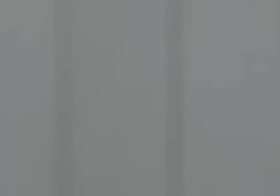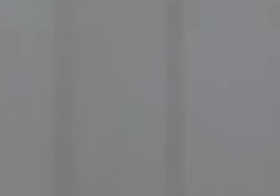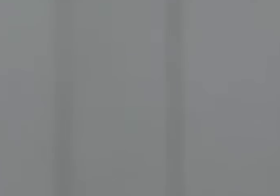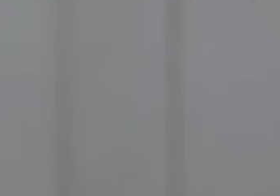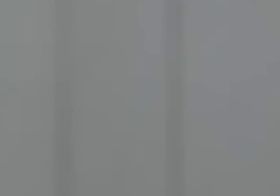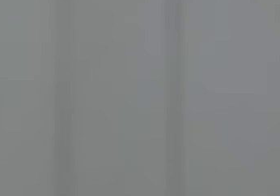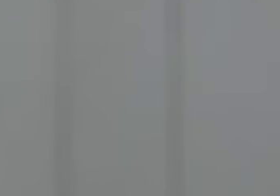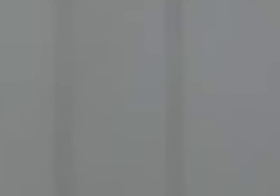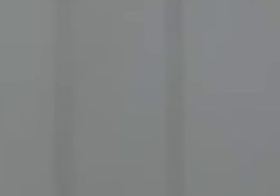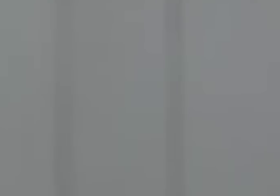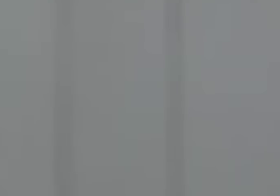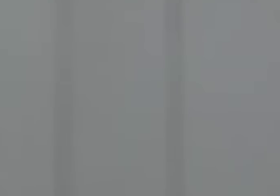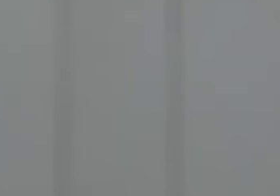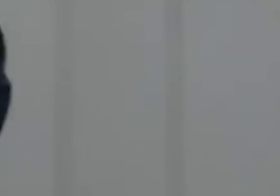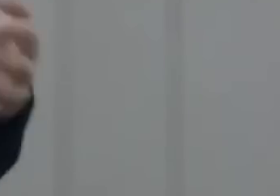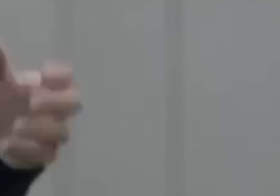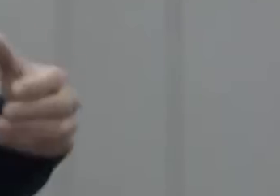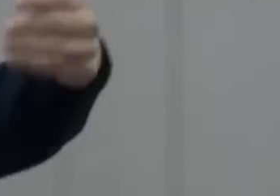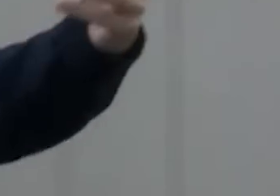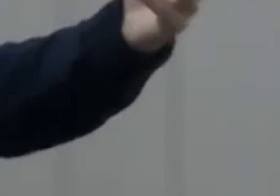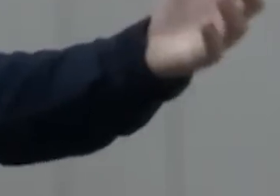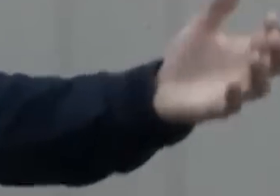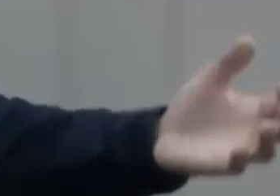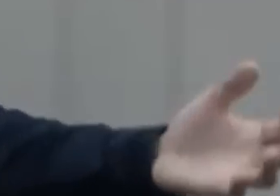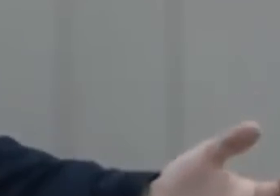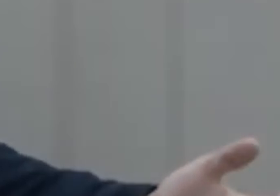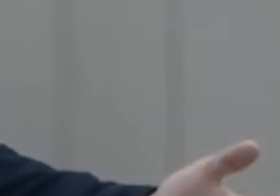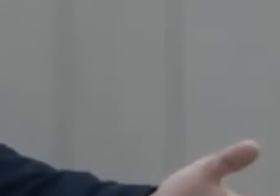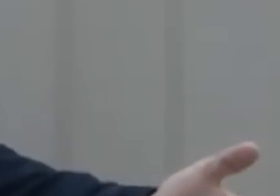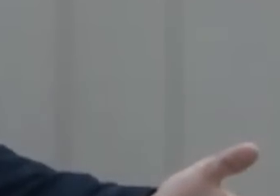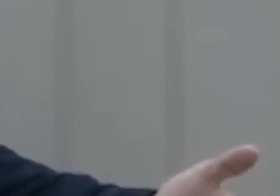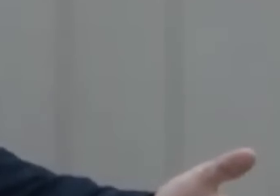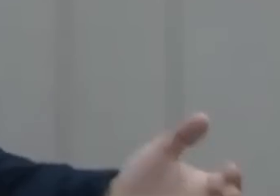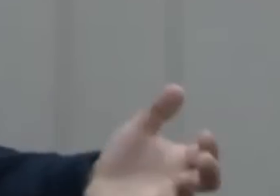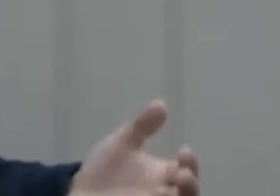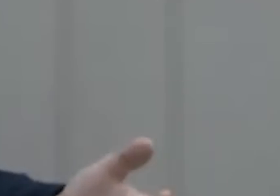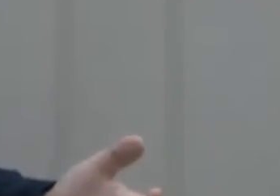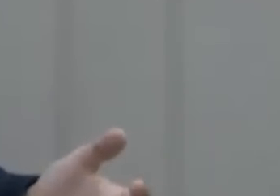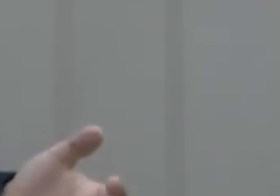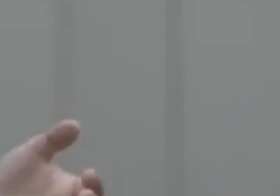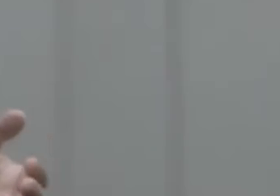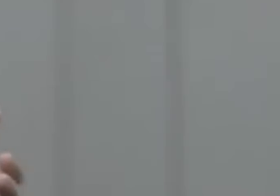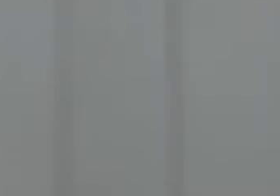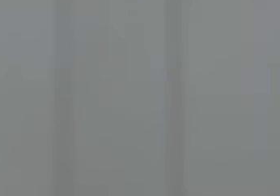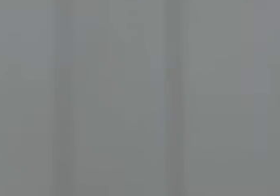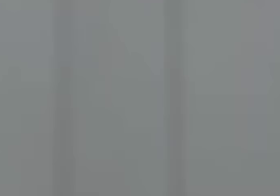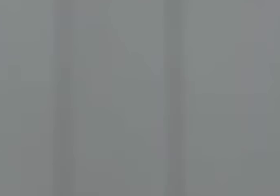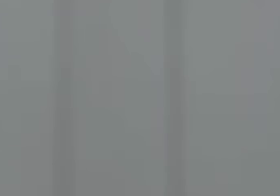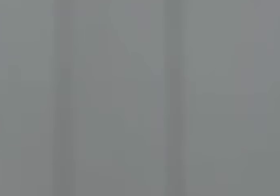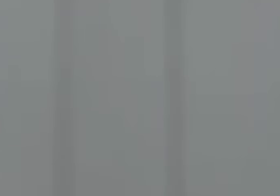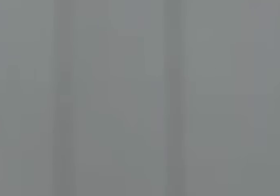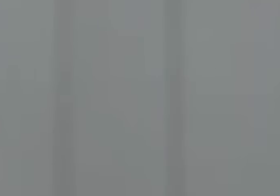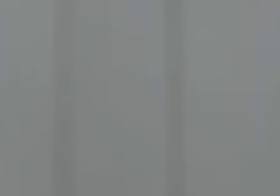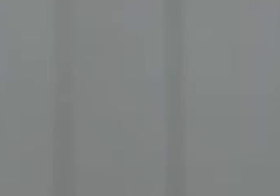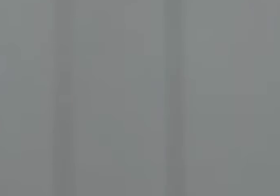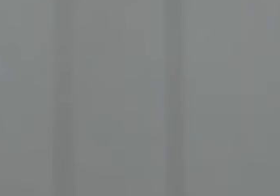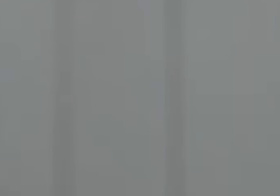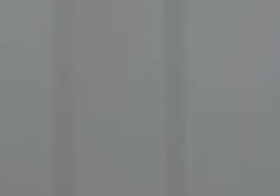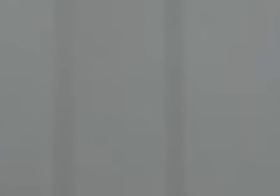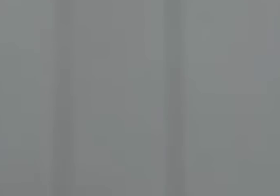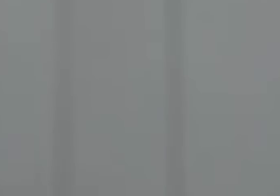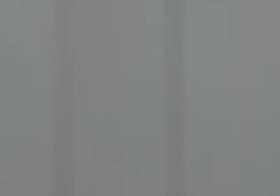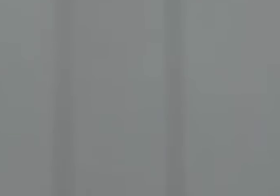argumentos, elas não têm evidências científicas que comprovem essas ideias deles. Lembra que eu falei na aula anterior o que é uma